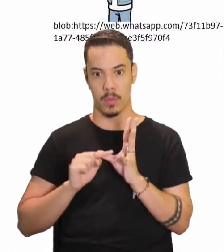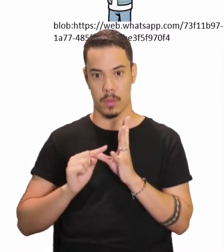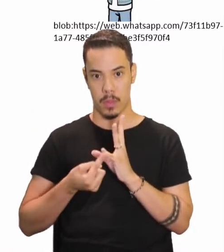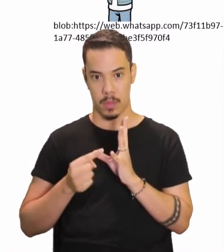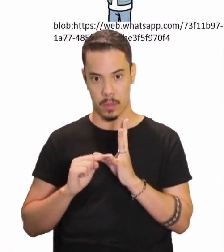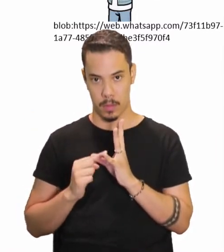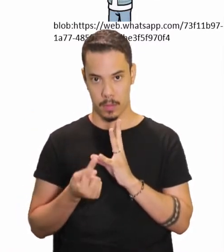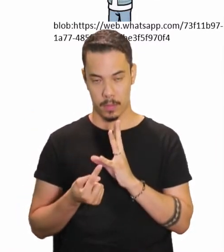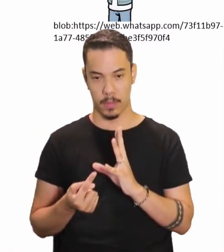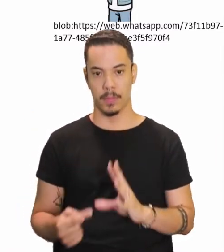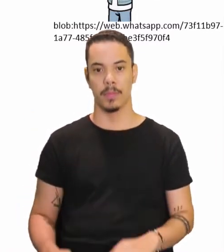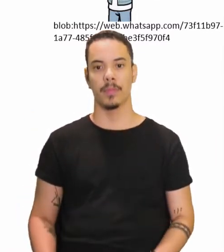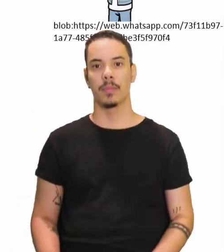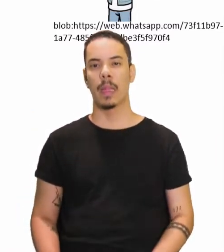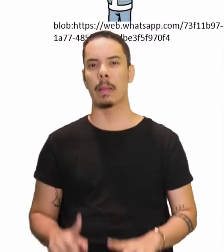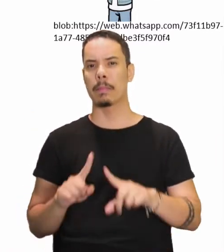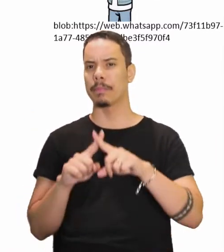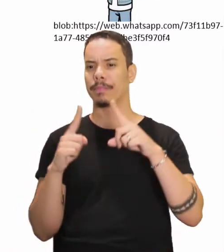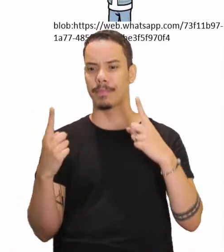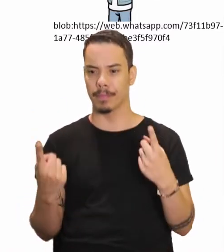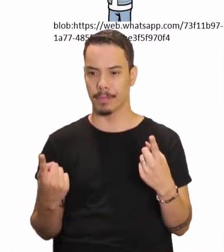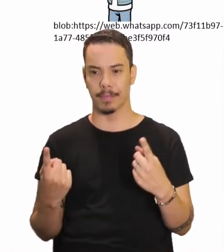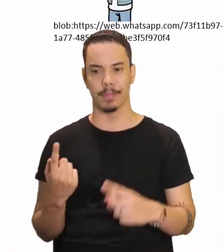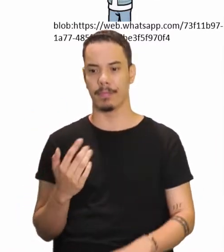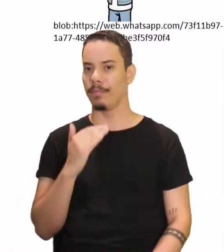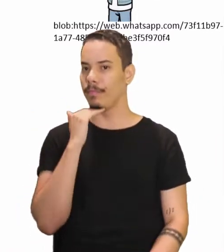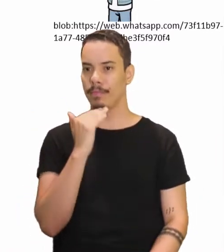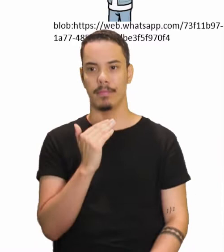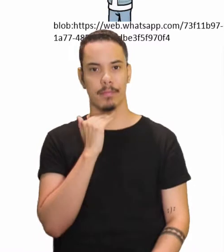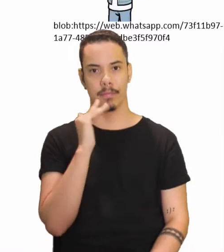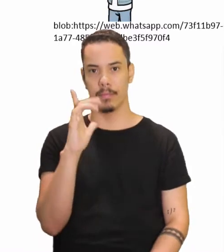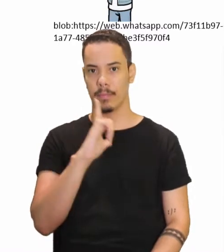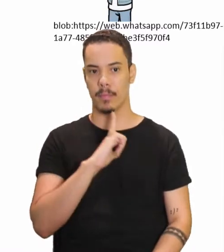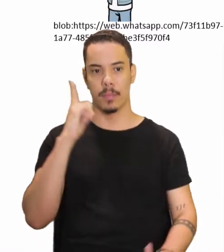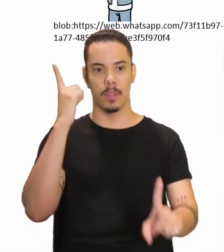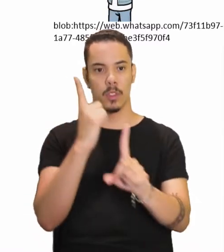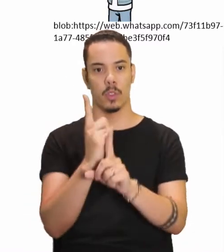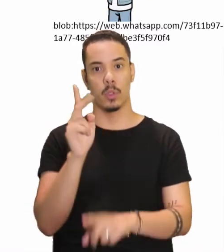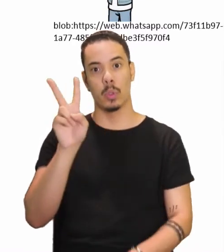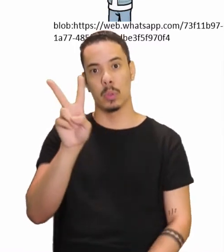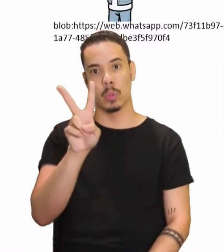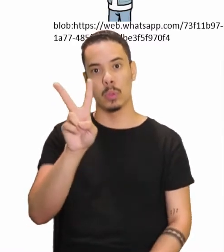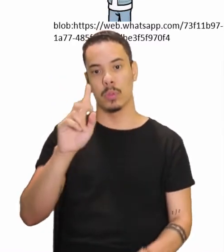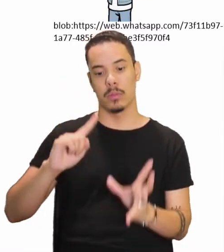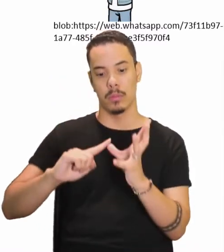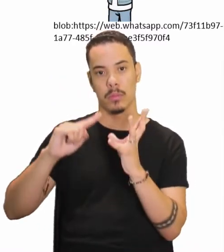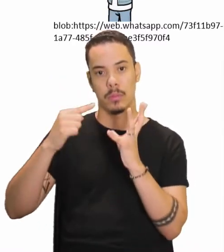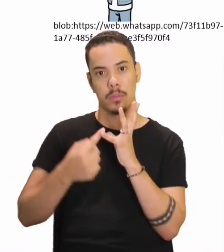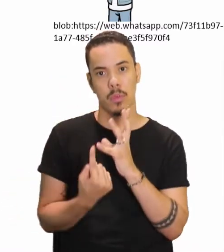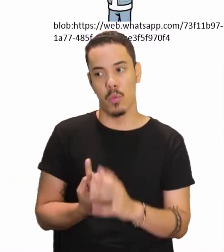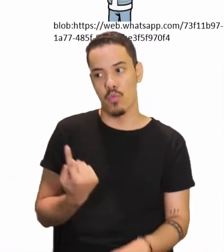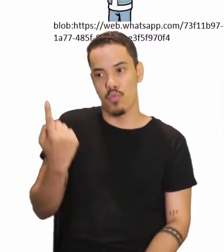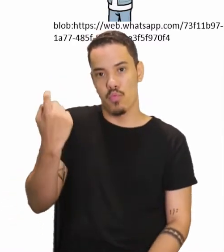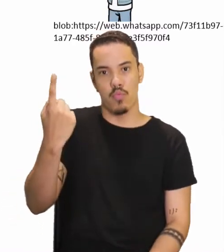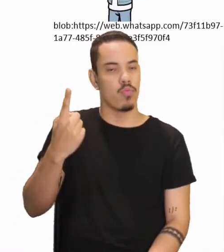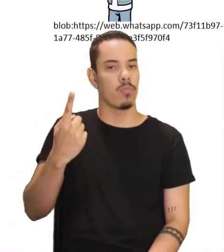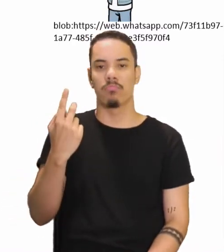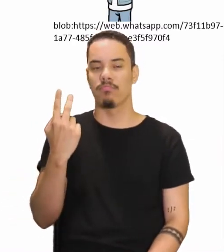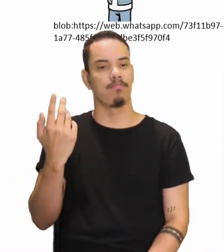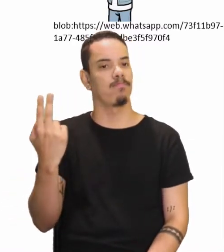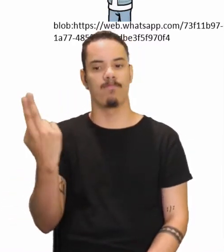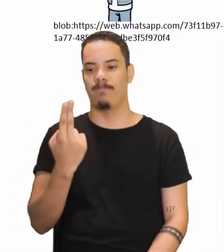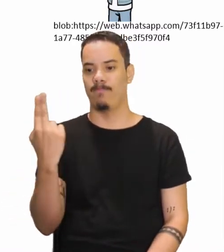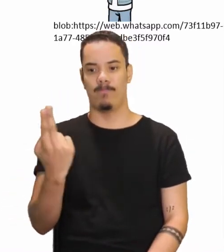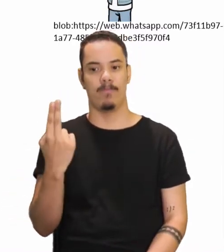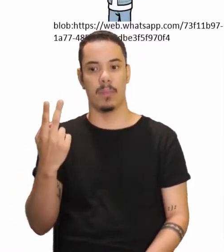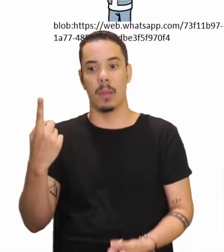sílaba. Só que não basta só ter o encontro de duas vogais em uma única sílaba. Por